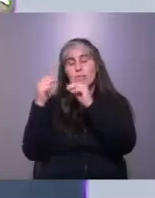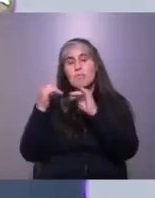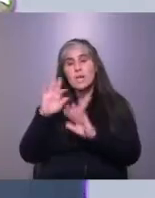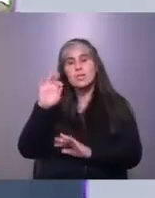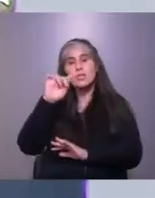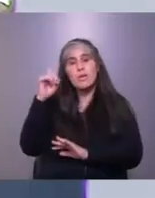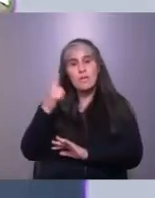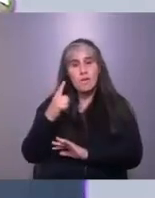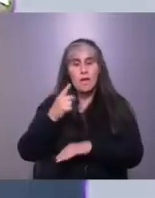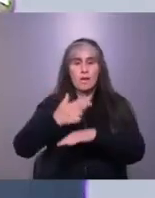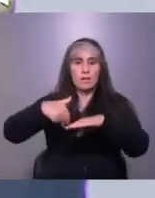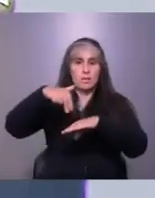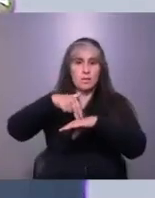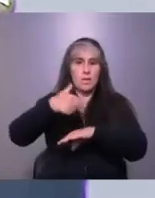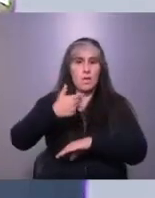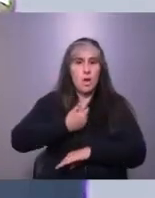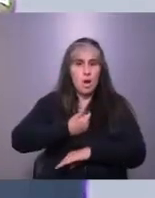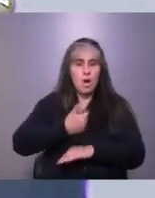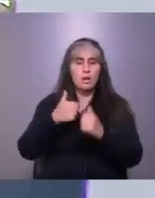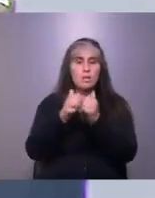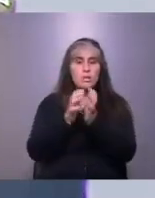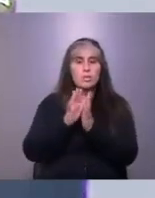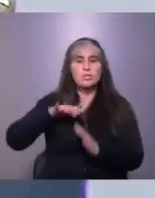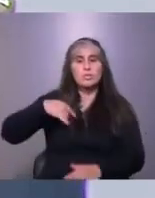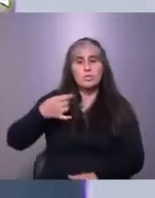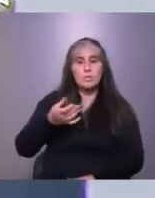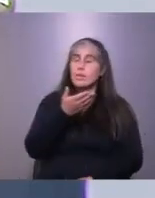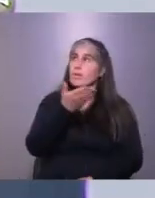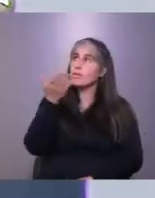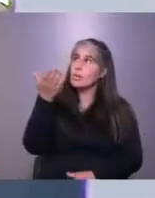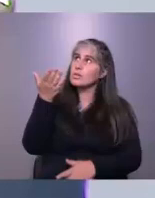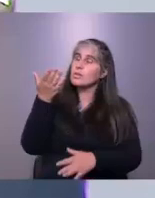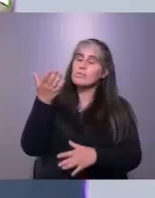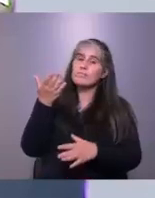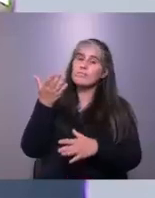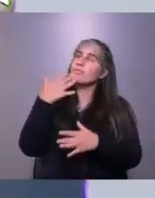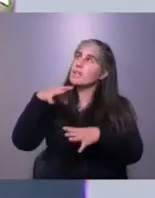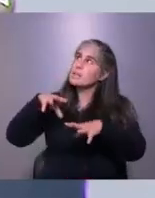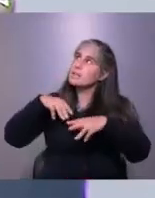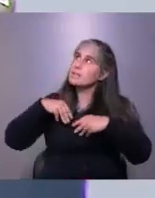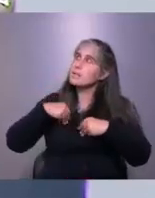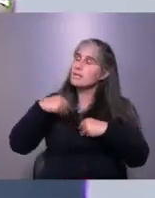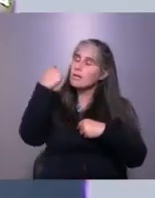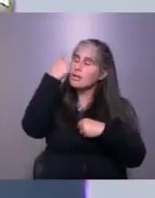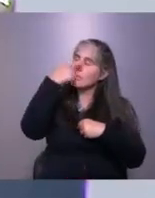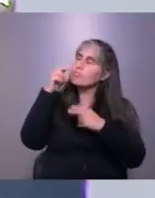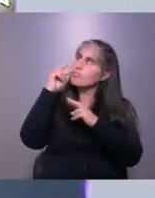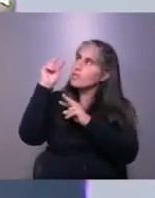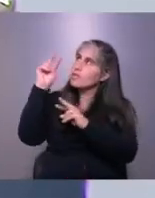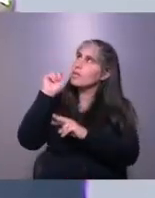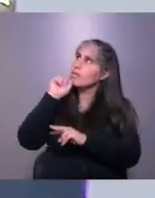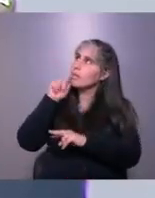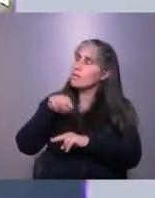de todos los que han muerto en tu misericordia, admítelos a contemplar la luz de tu rostro.